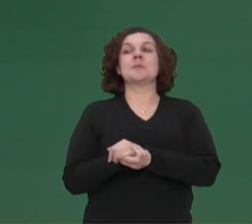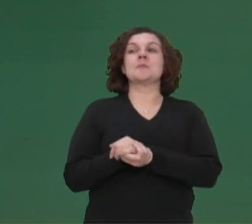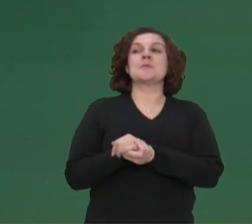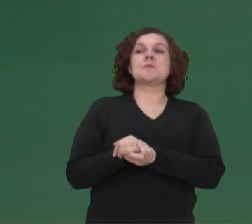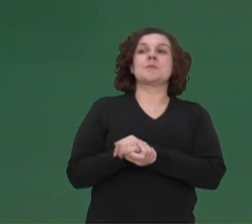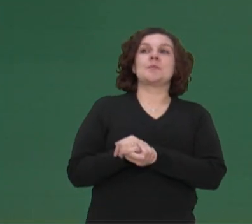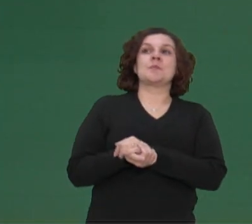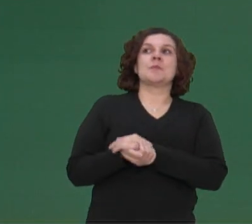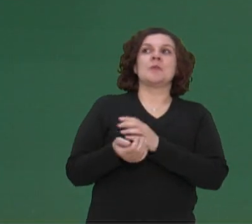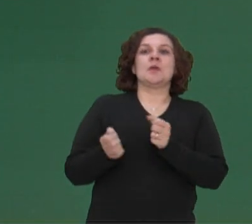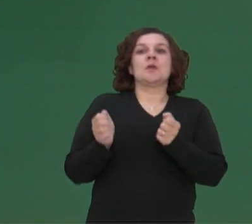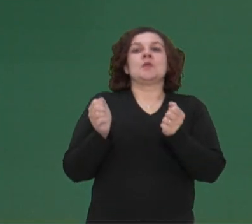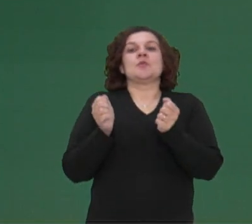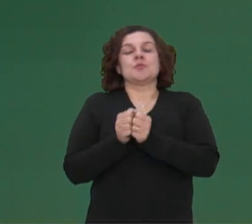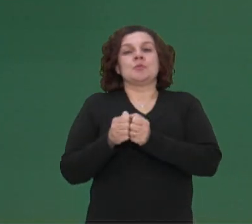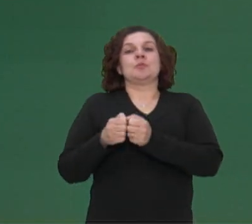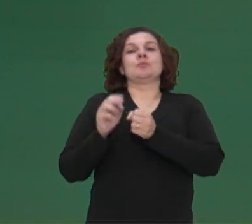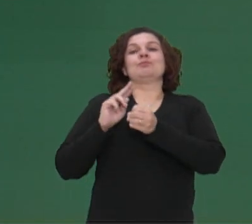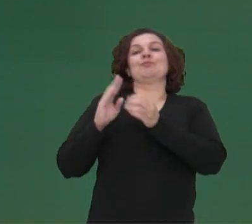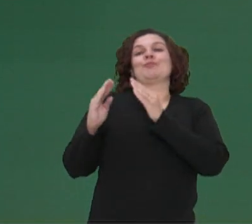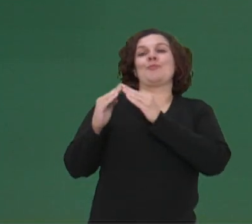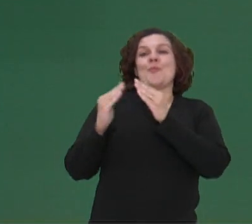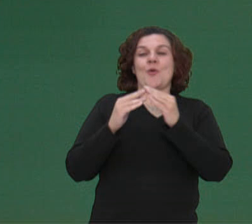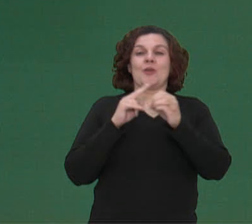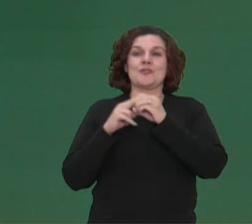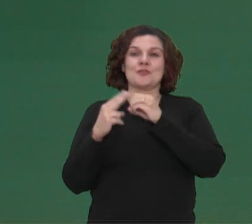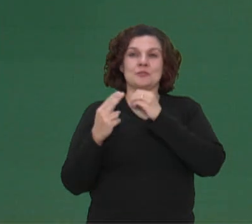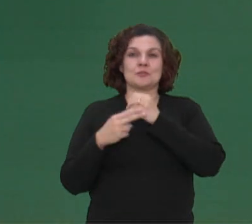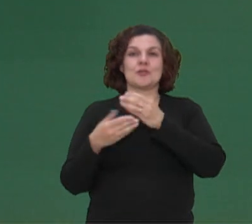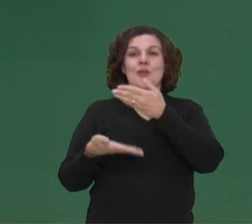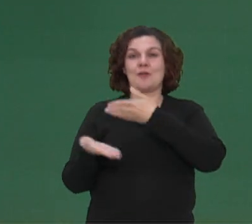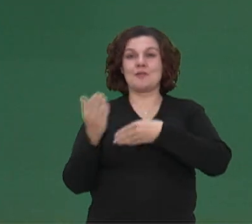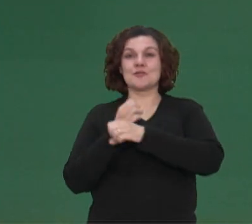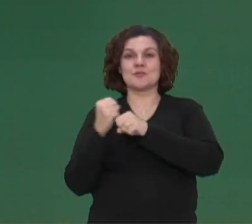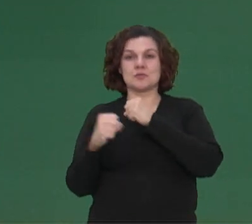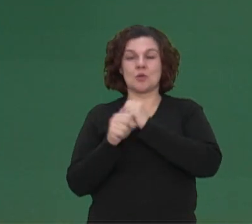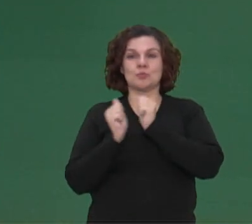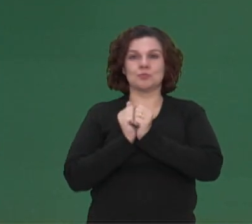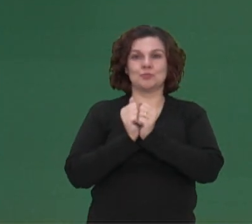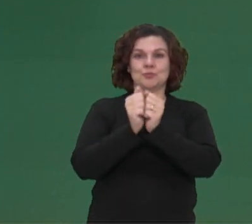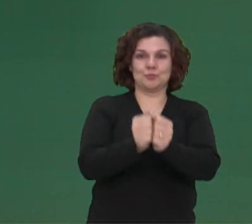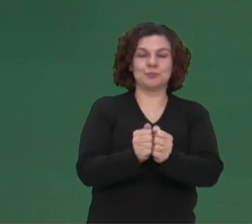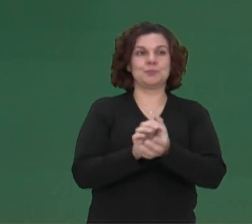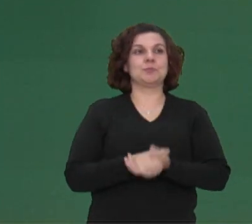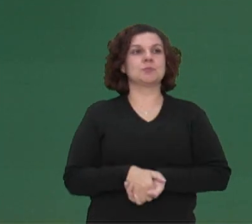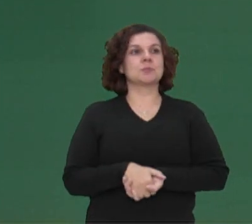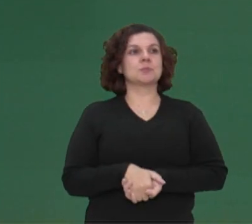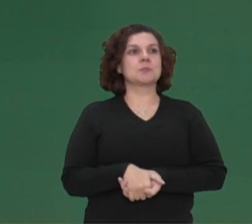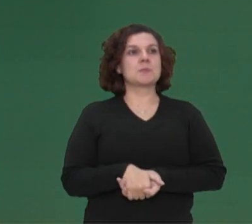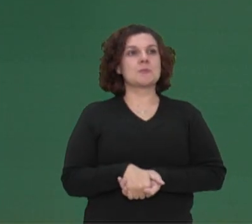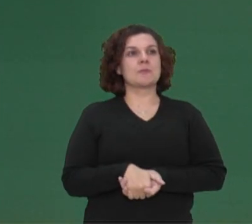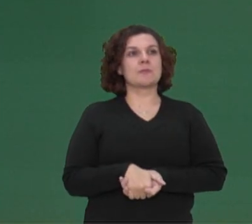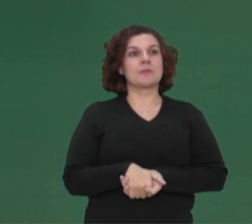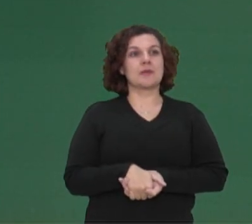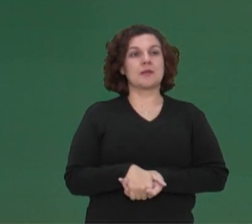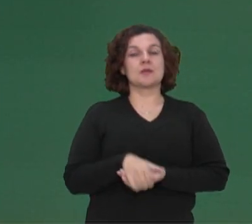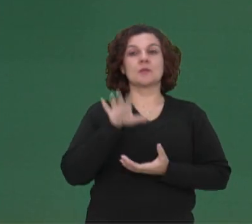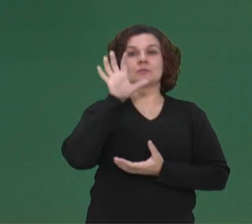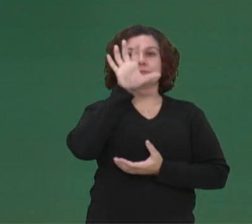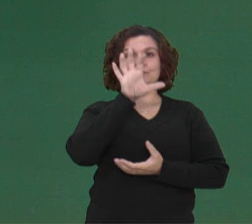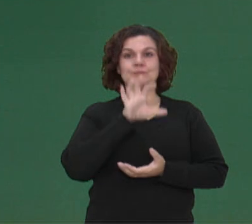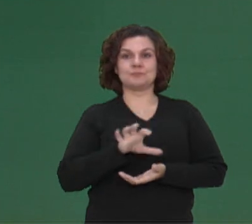com a organização urbana e social, caminham juntos, ok? Vamos para frente. Questões